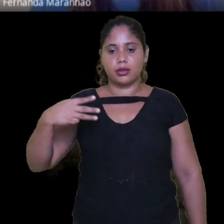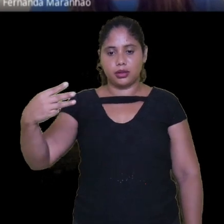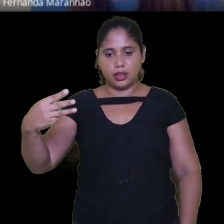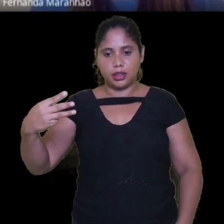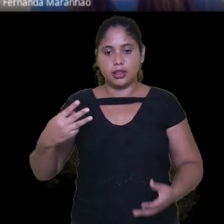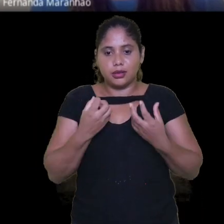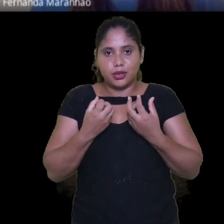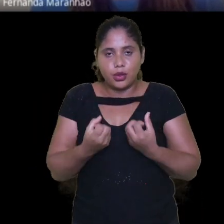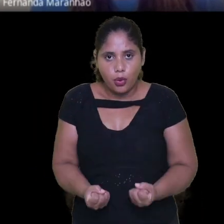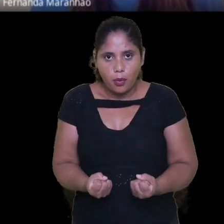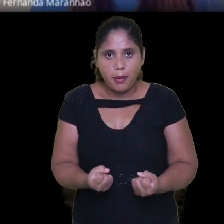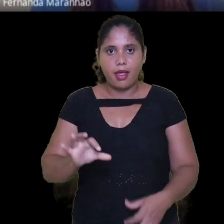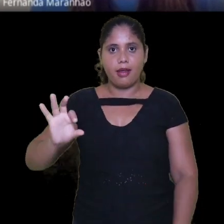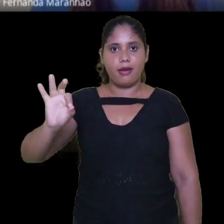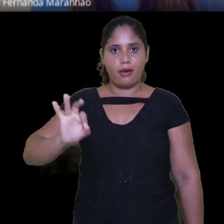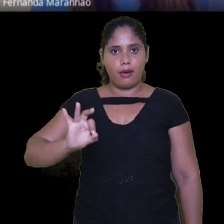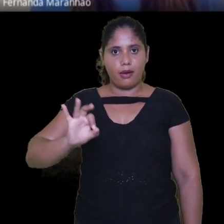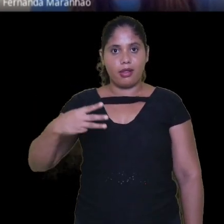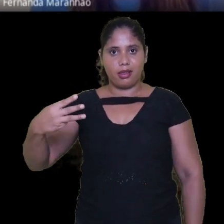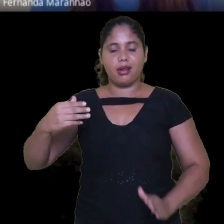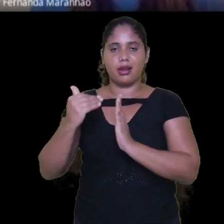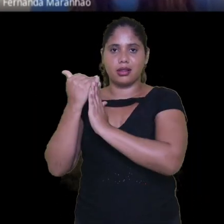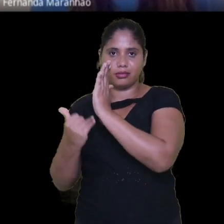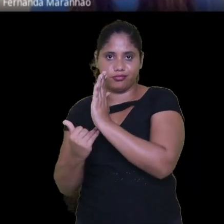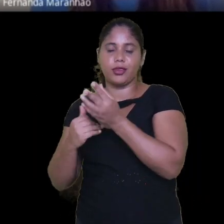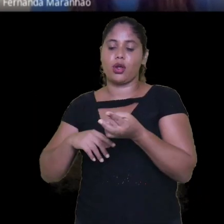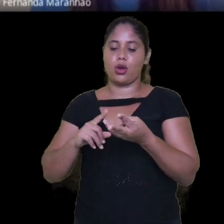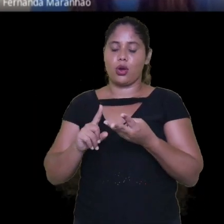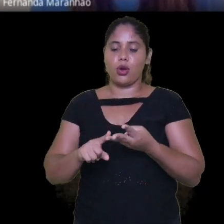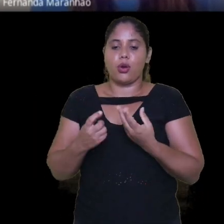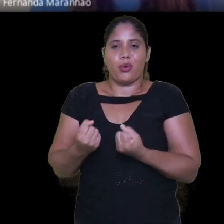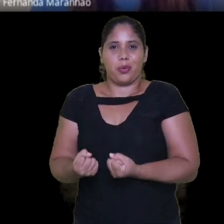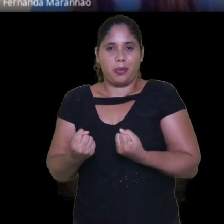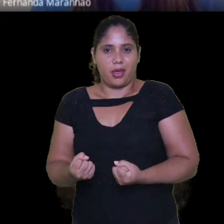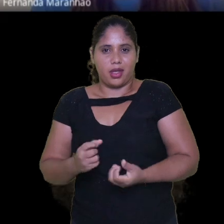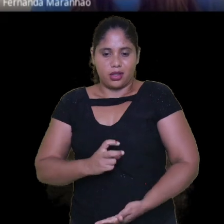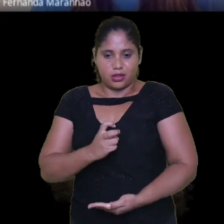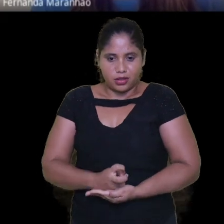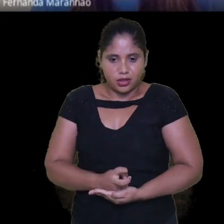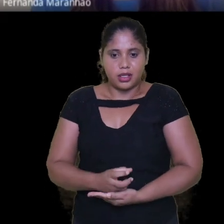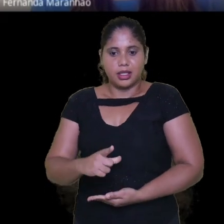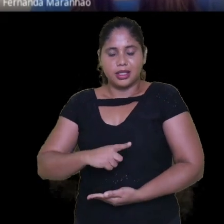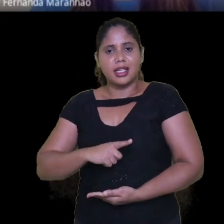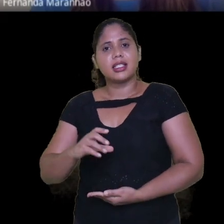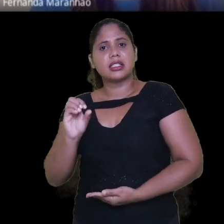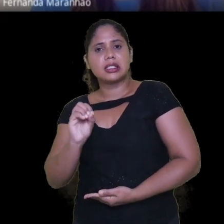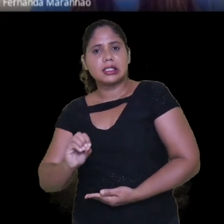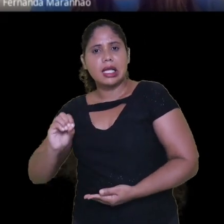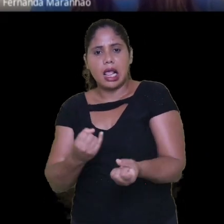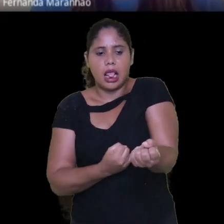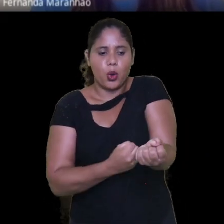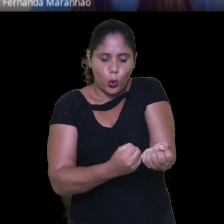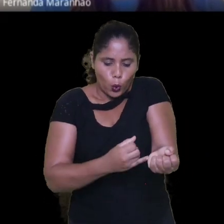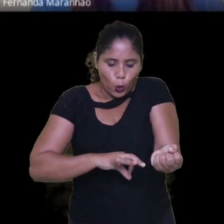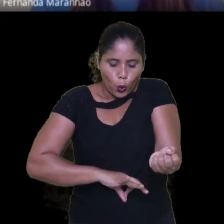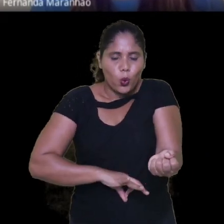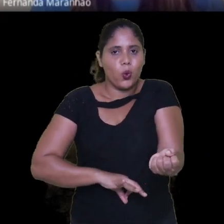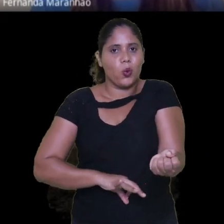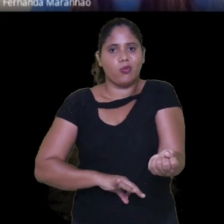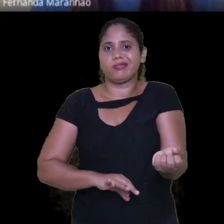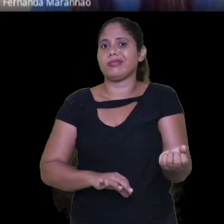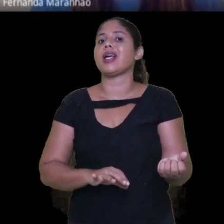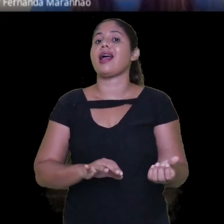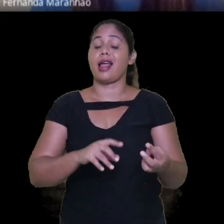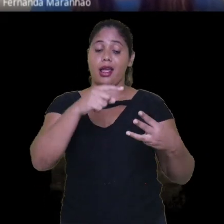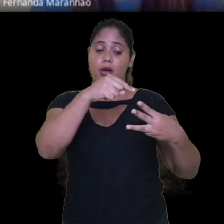feto como restrito. Existem também critérios maiores para o diagnóstico após as 32 semanas, e são eles a circunferência